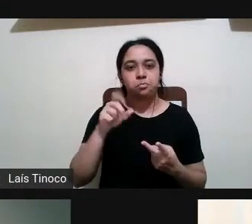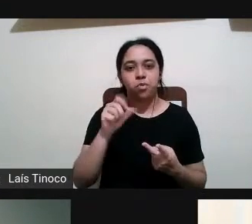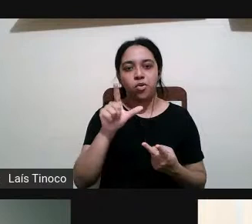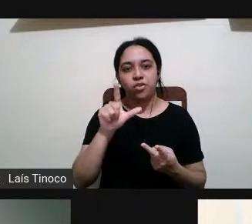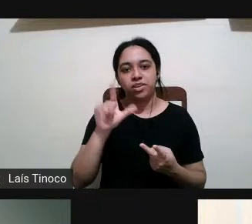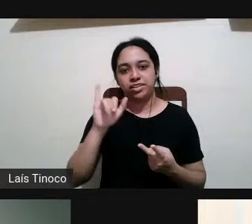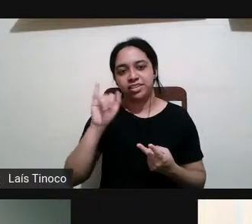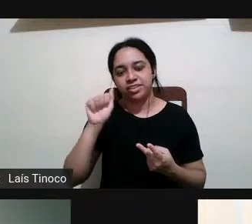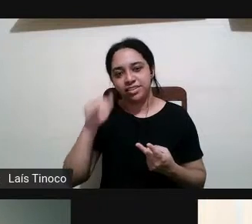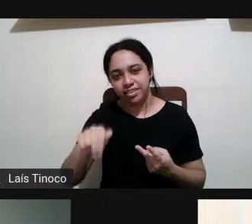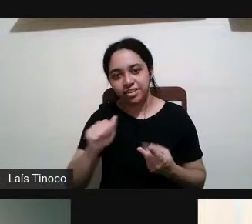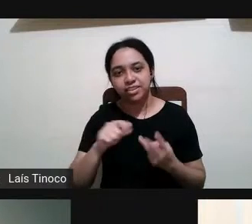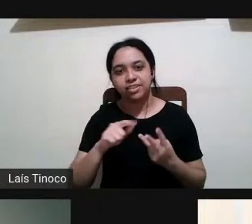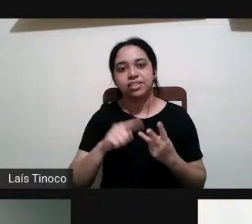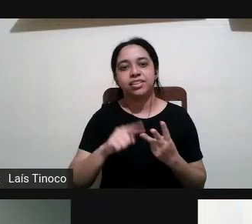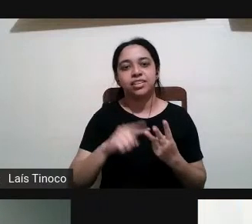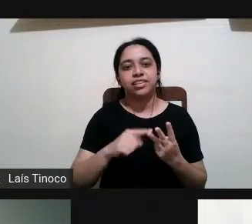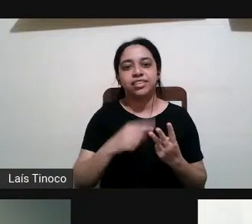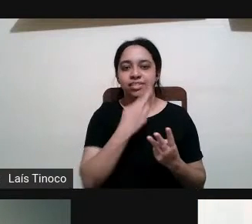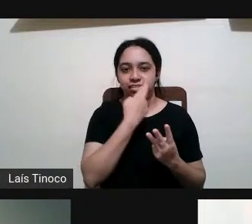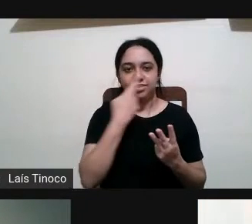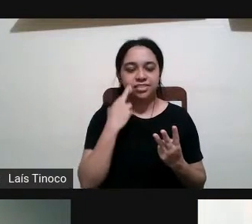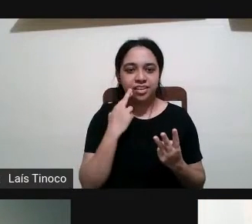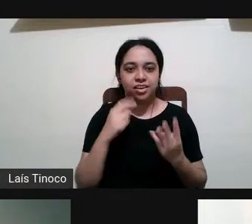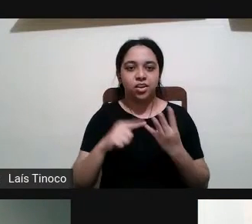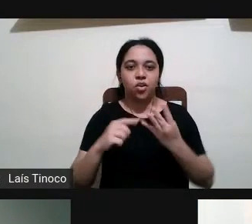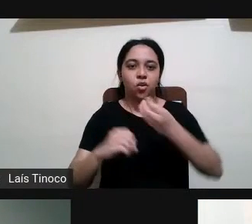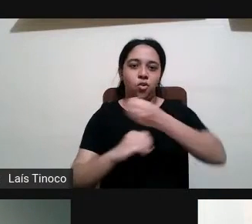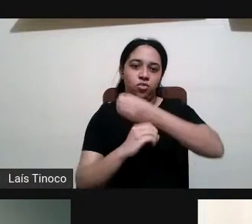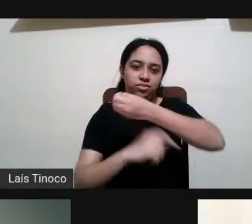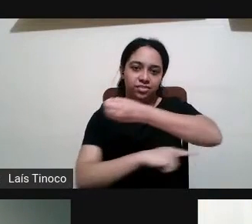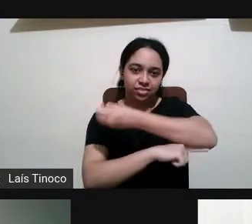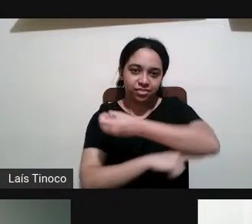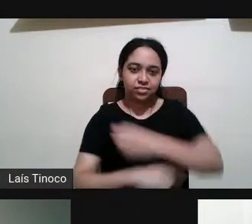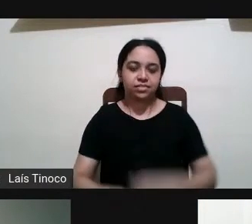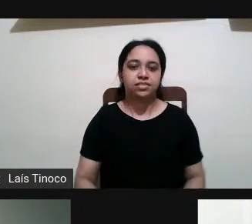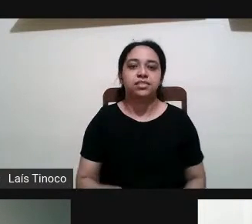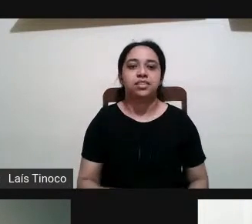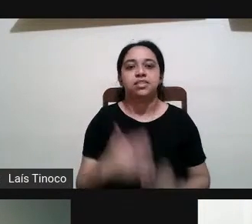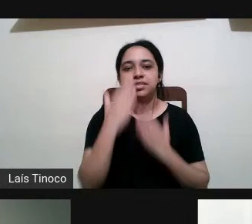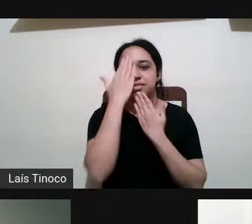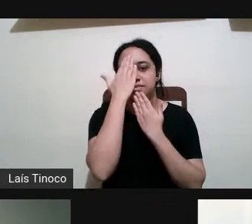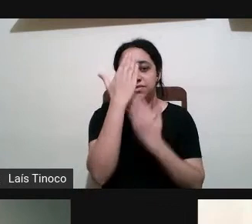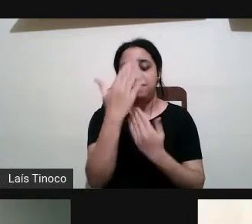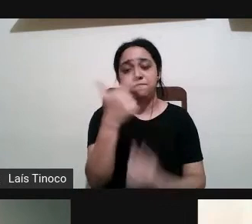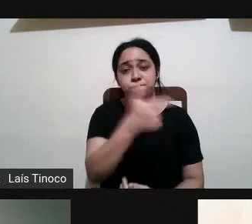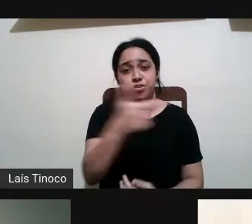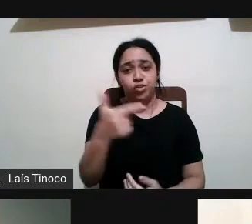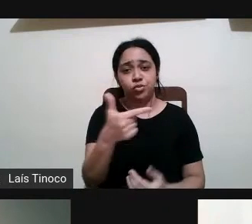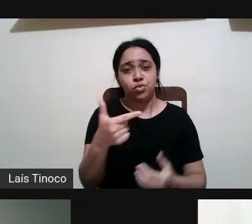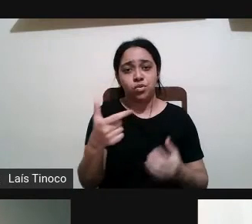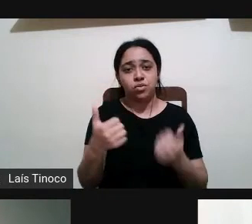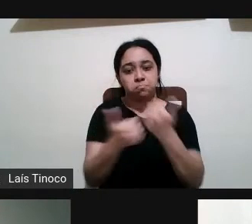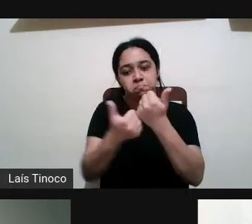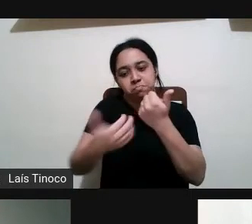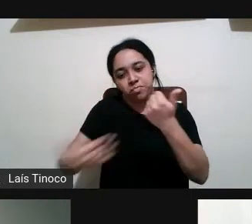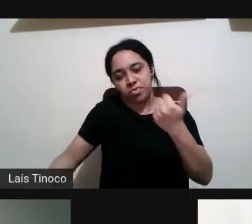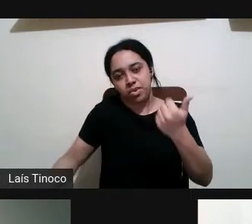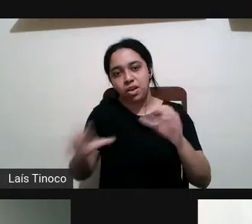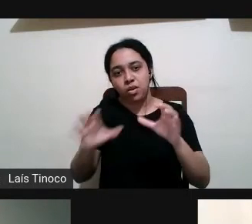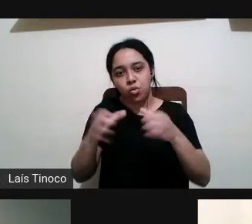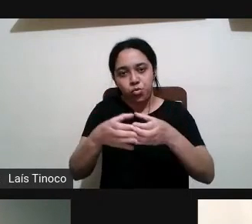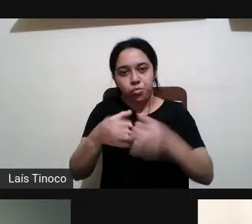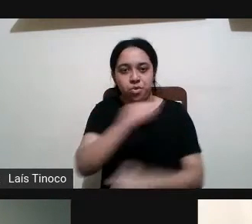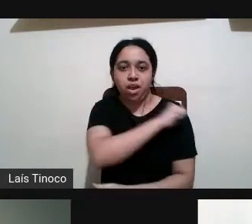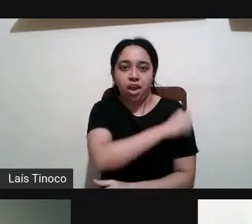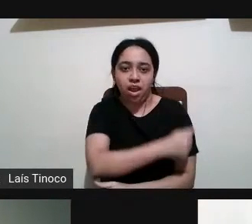Rian, e eu não posso deixar de agradecer aos 22 integrantes do Numar, alunos do Numar, são alunos de